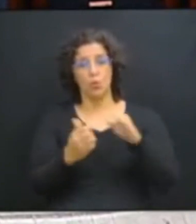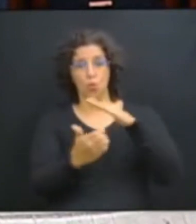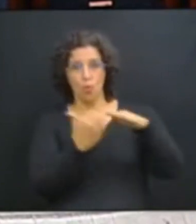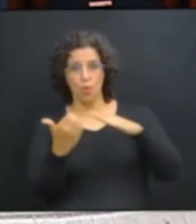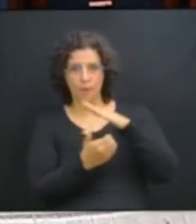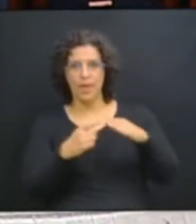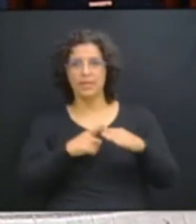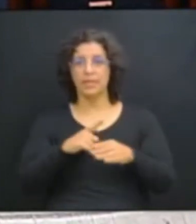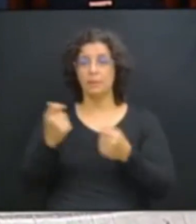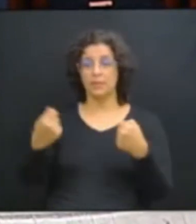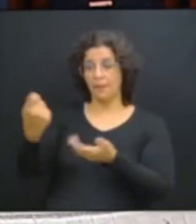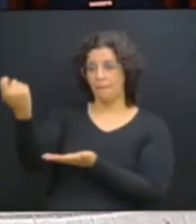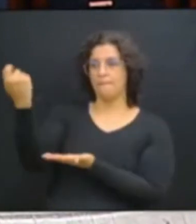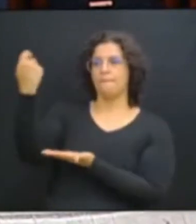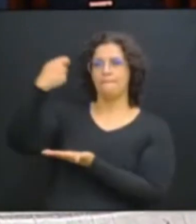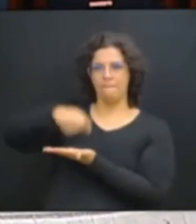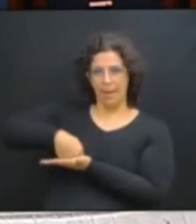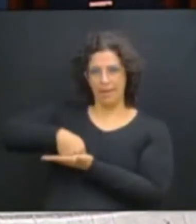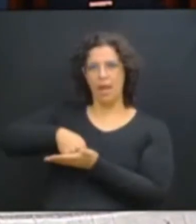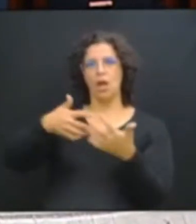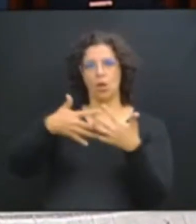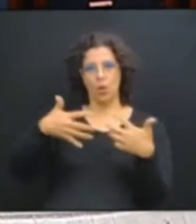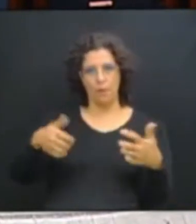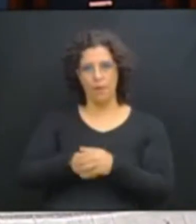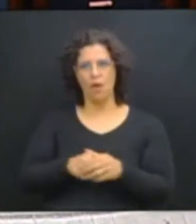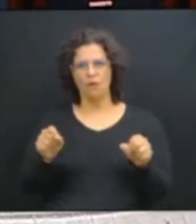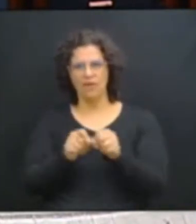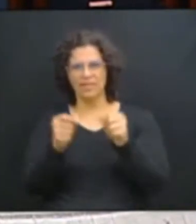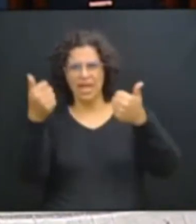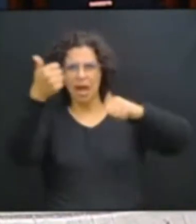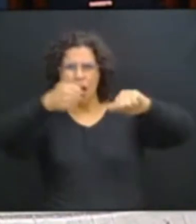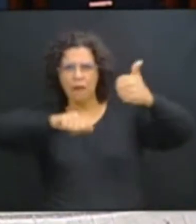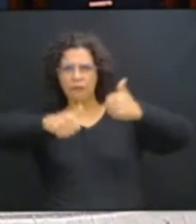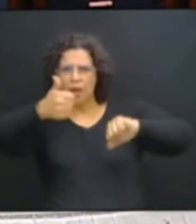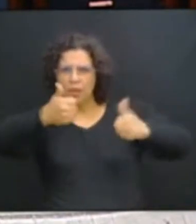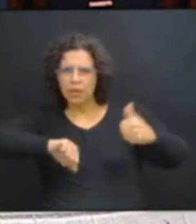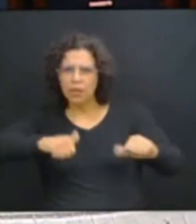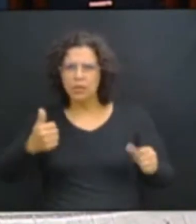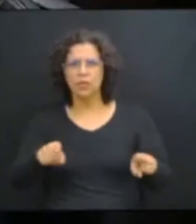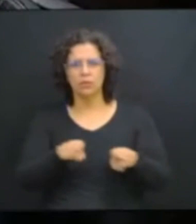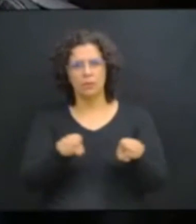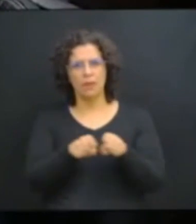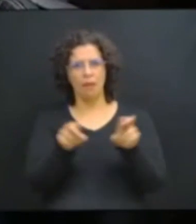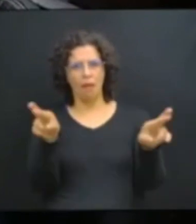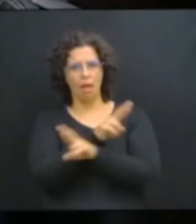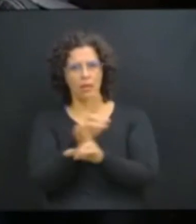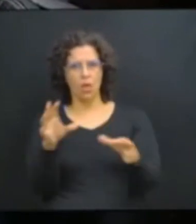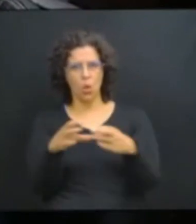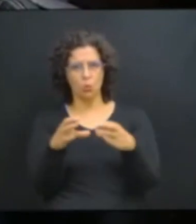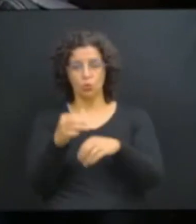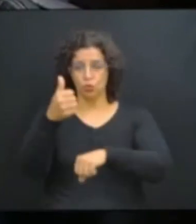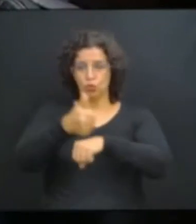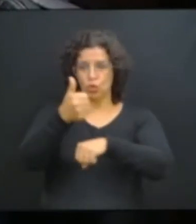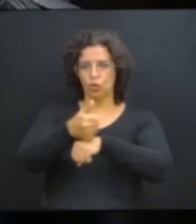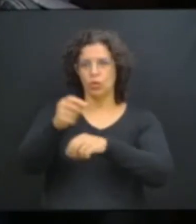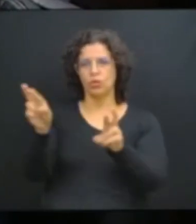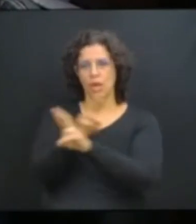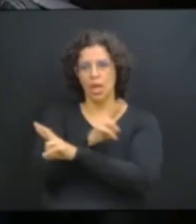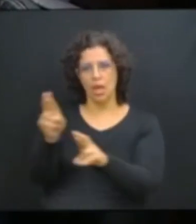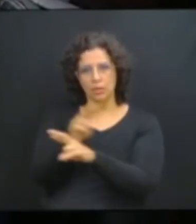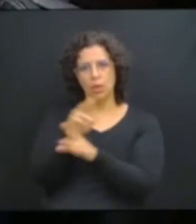que tem para receber da Copel, fazer avaliação e ter relações, onde o diretor de